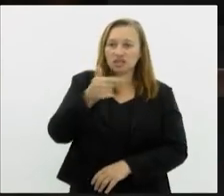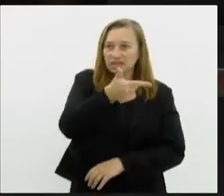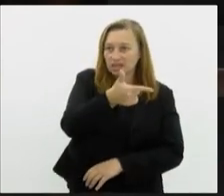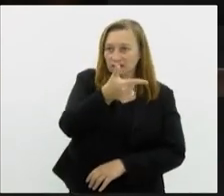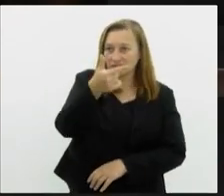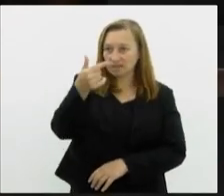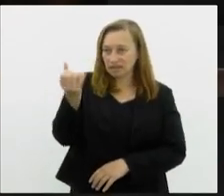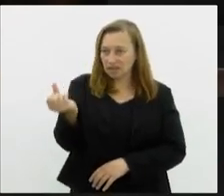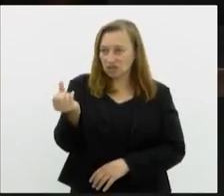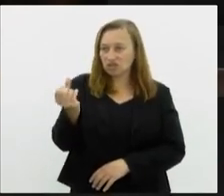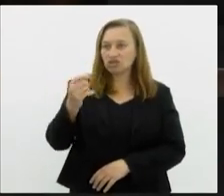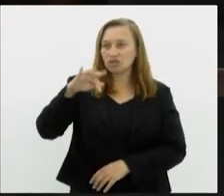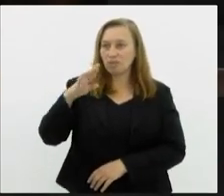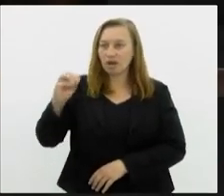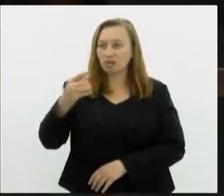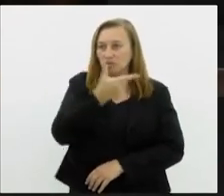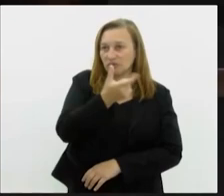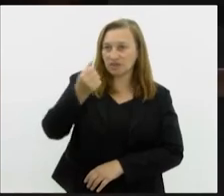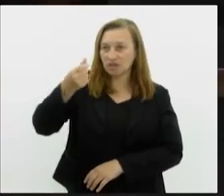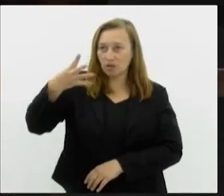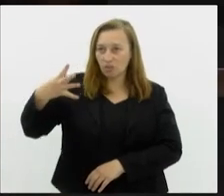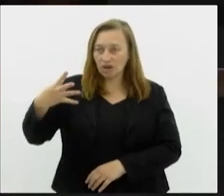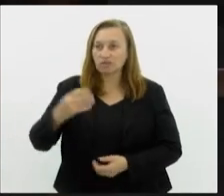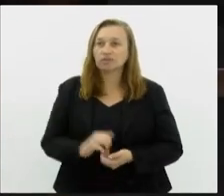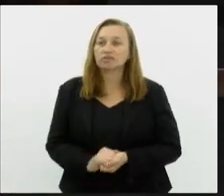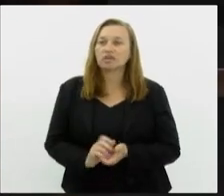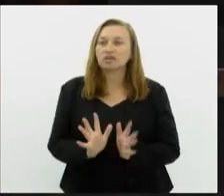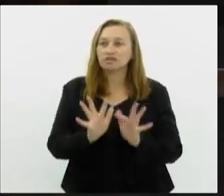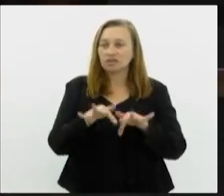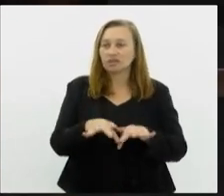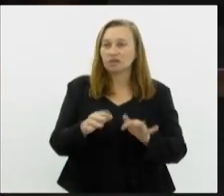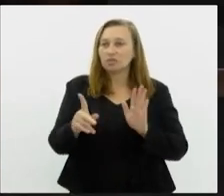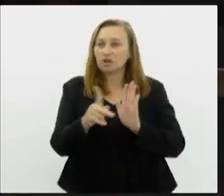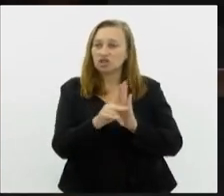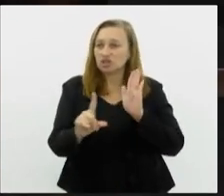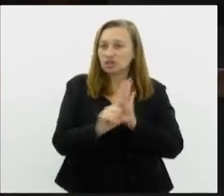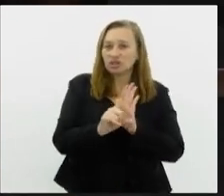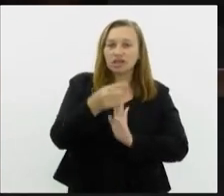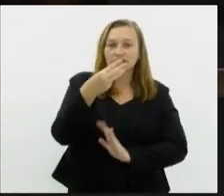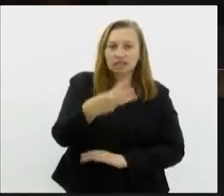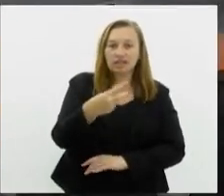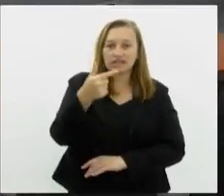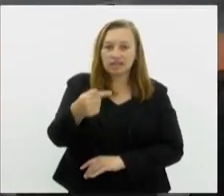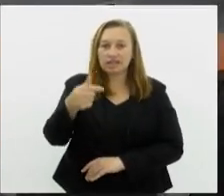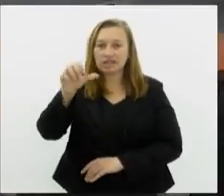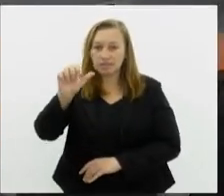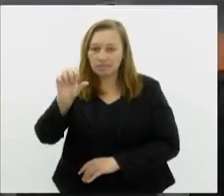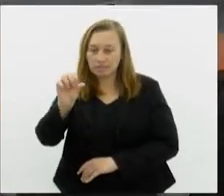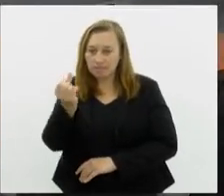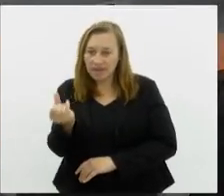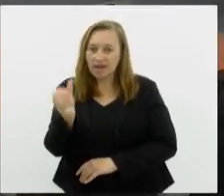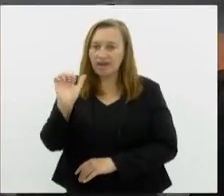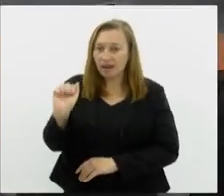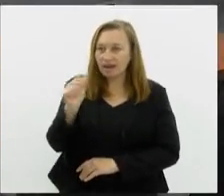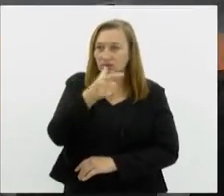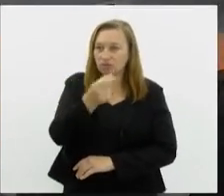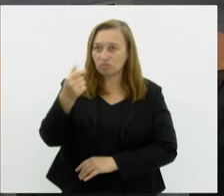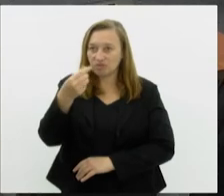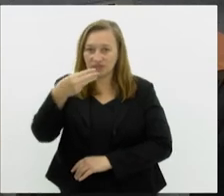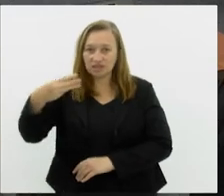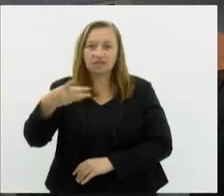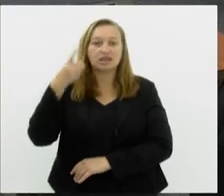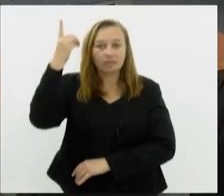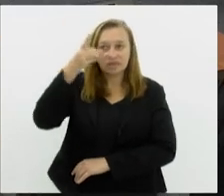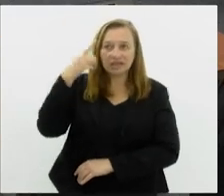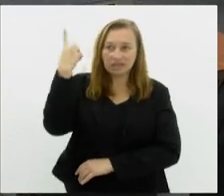de maio de 2024. Redação final. Projeto de lei número 376-A de 2023, de autoria da